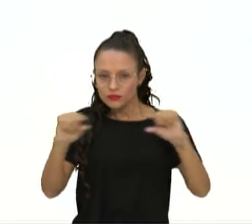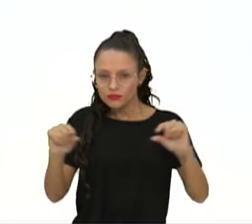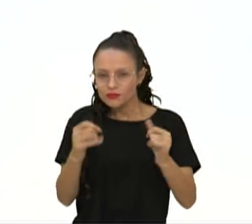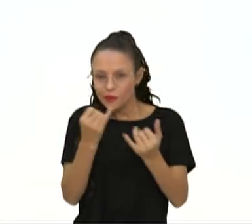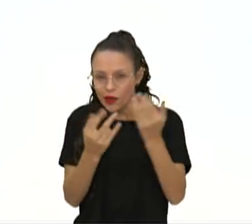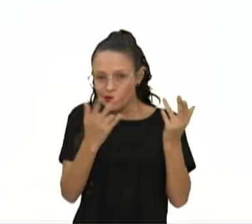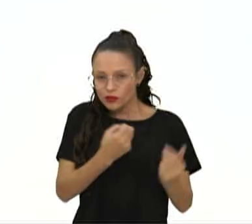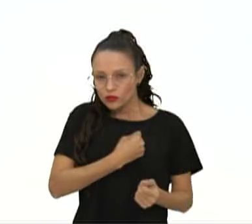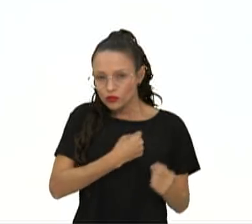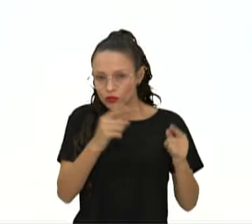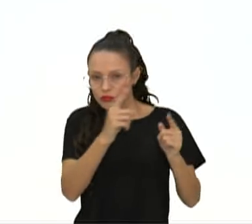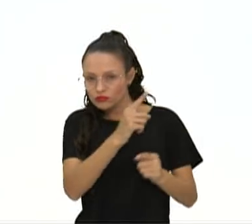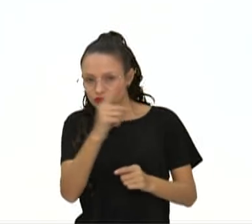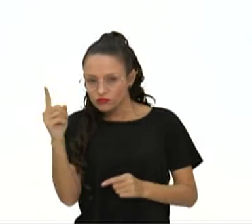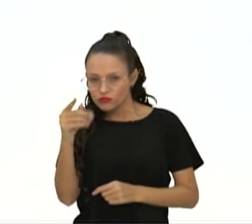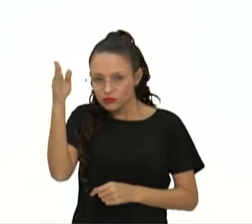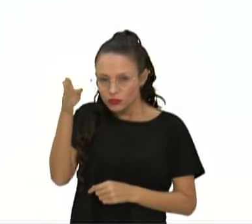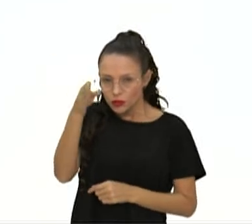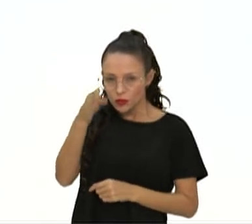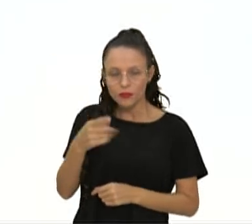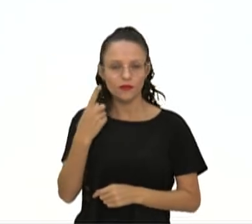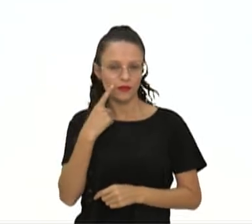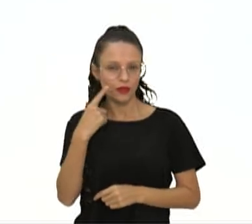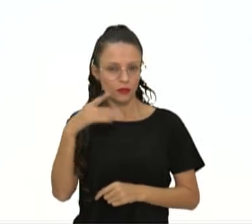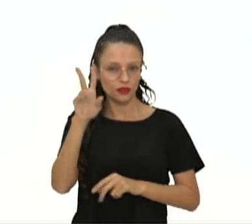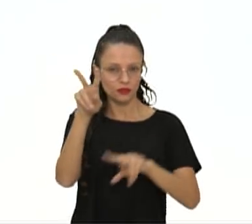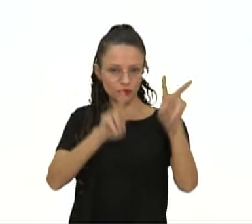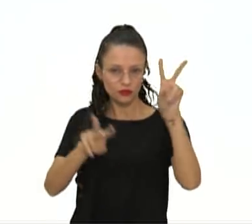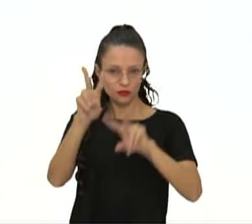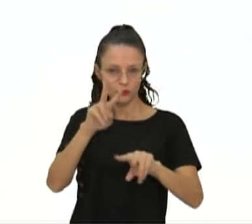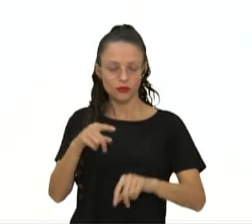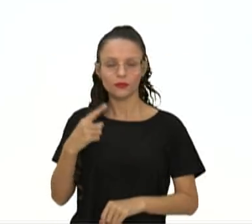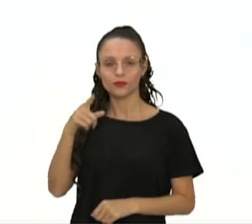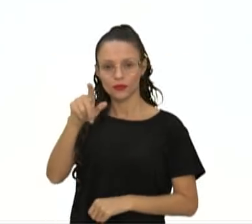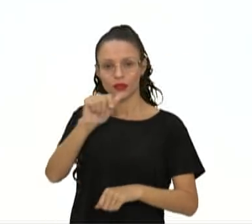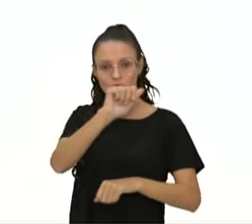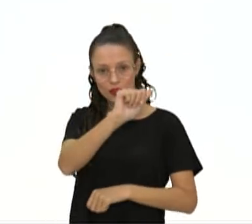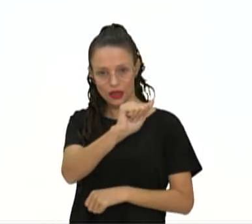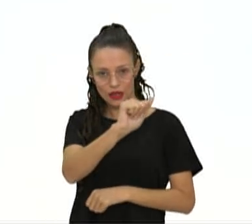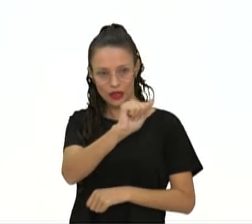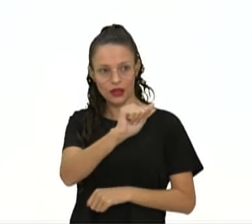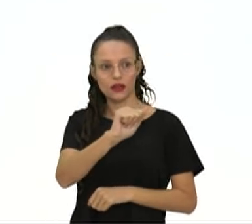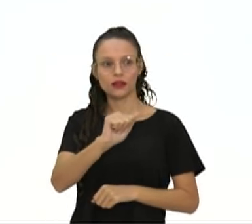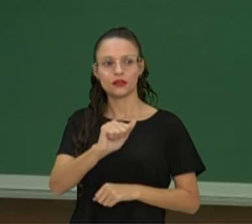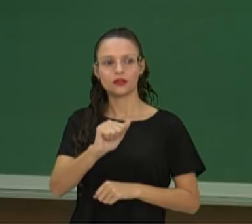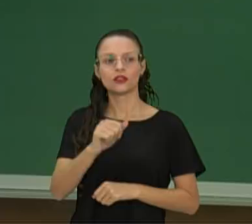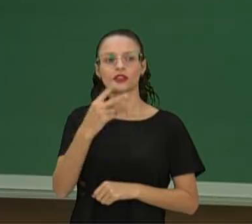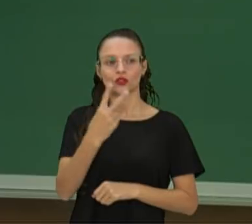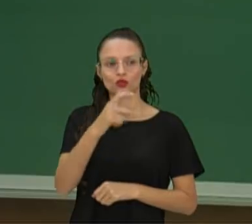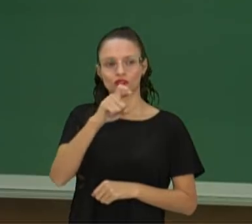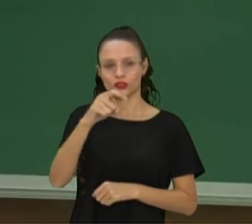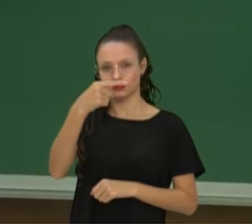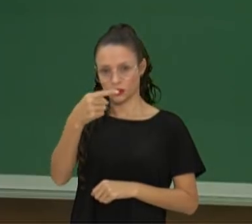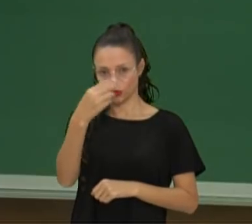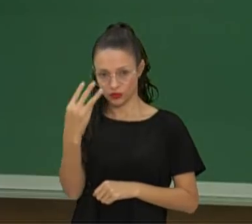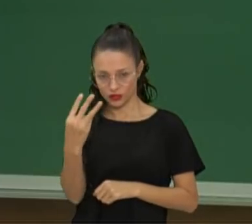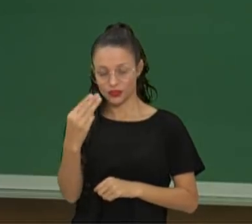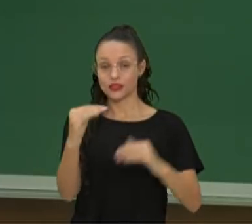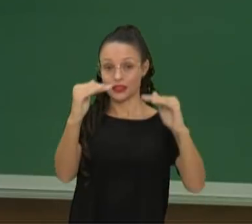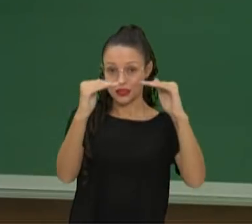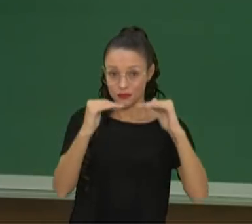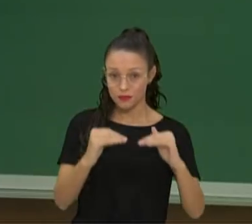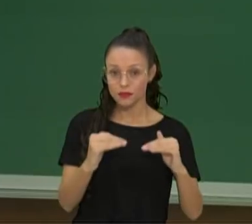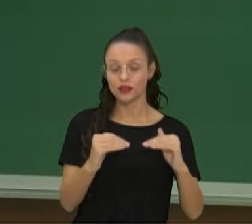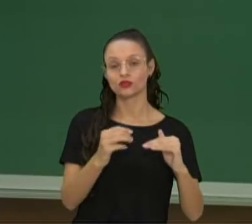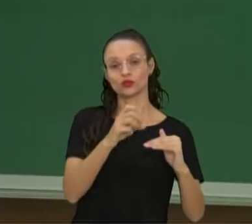vejamos como pode ser útil essa maneira de escrever. Então, já sabe, faz a letra A, escreve assim, 2x menos 3. Embaixo você